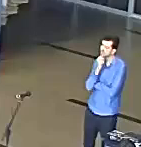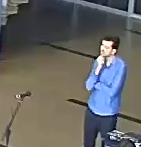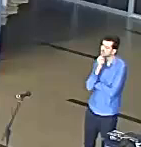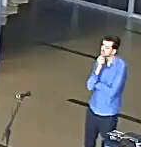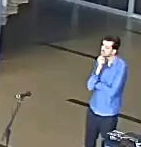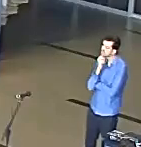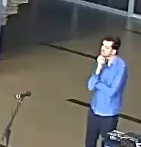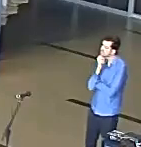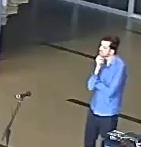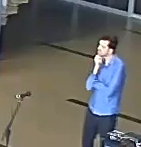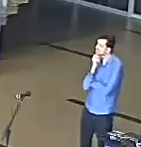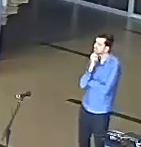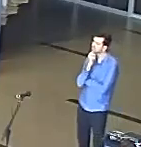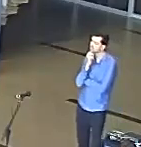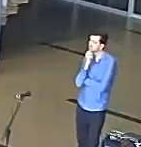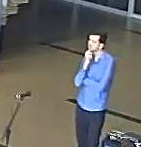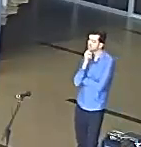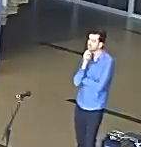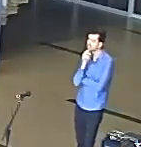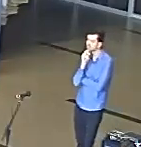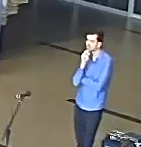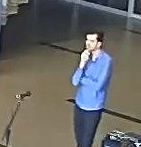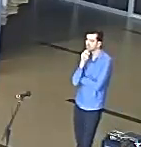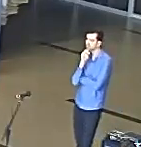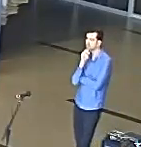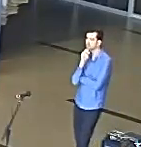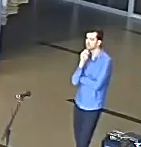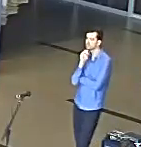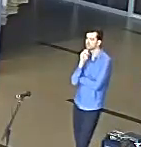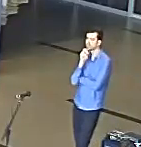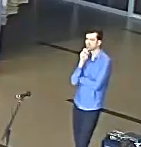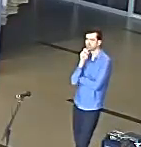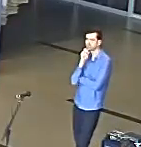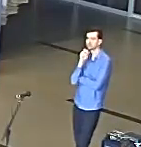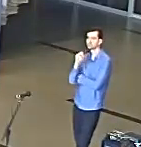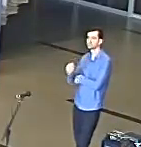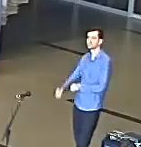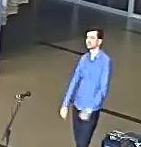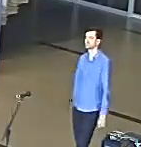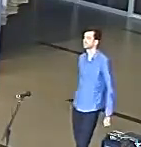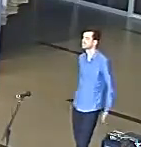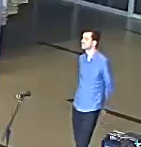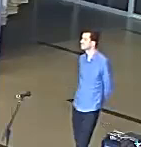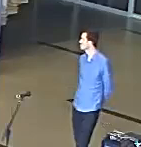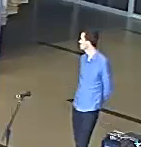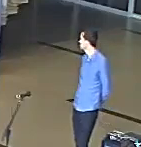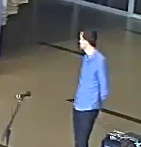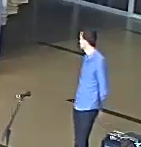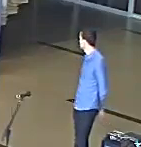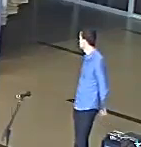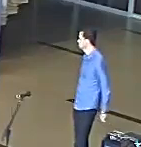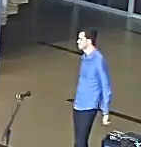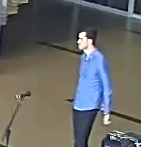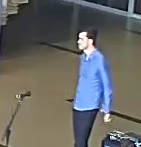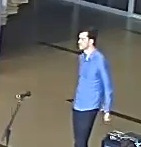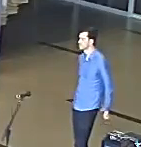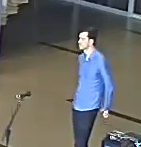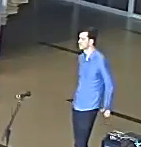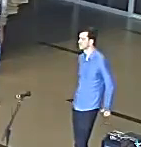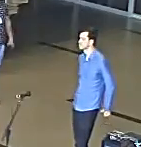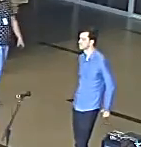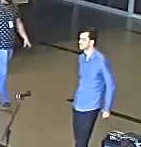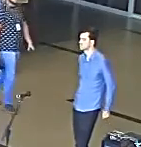ser veja o quanto é difícil você transitar porque para falarmos em acessibilidade pras pessoas